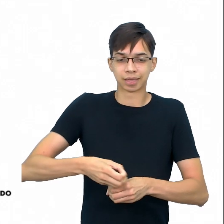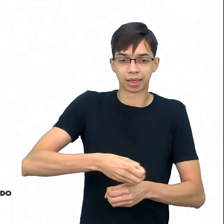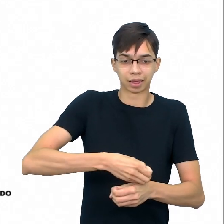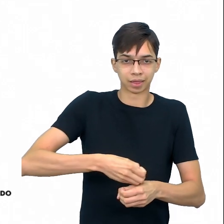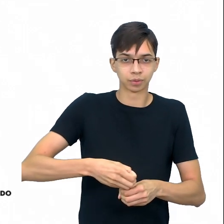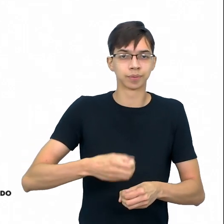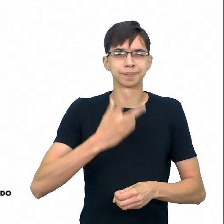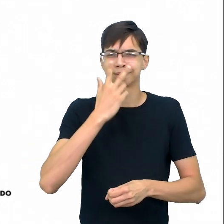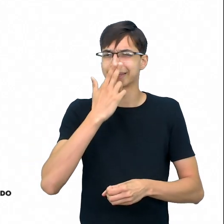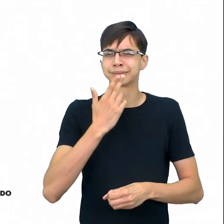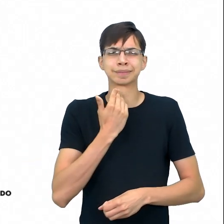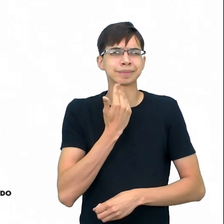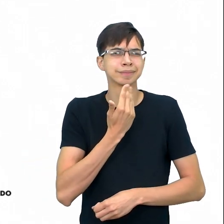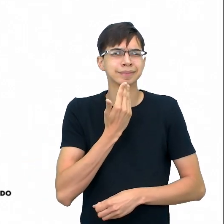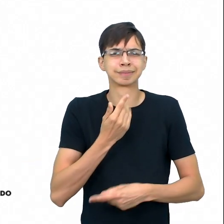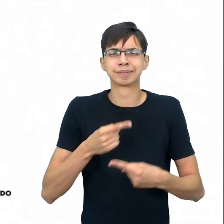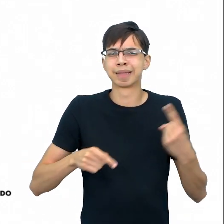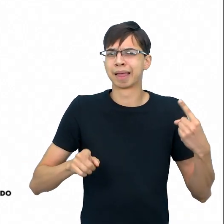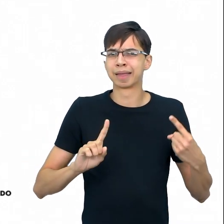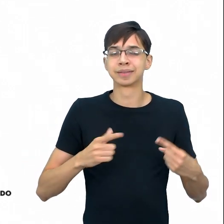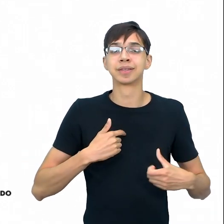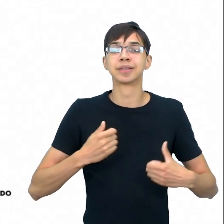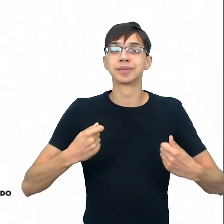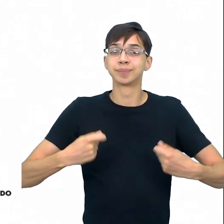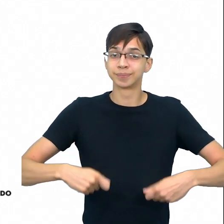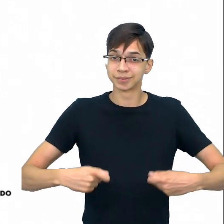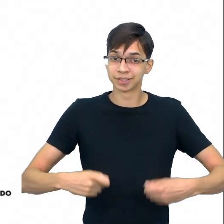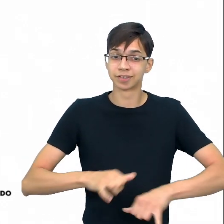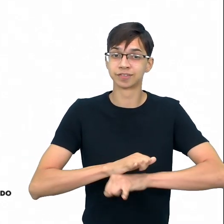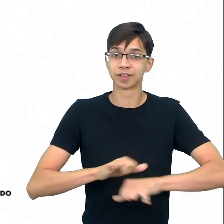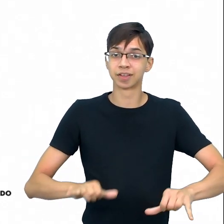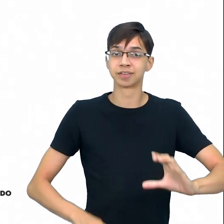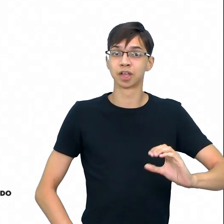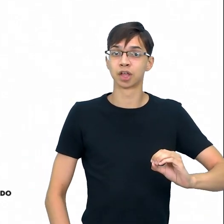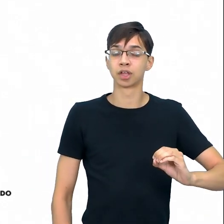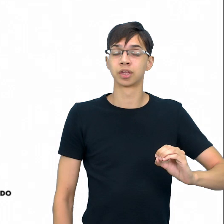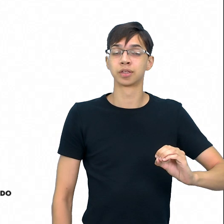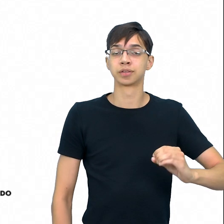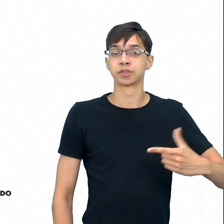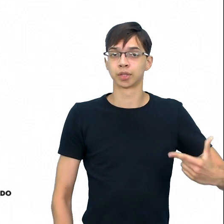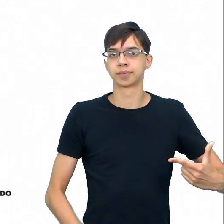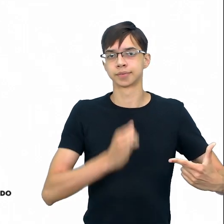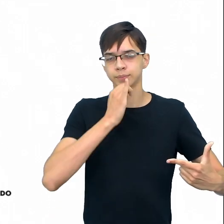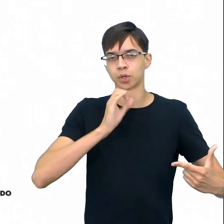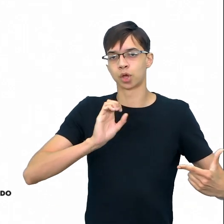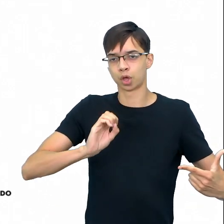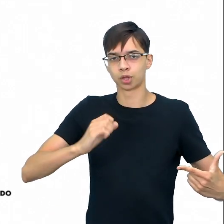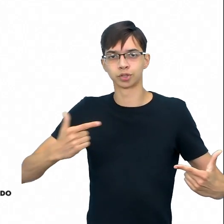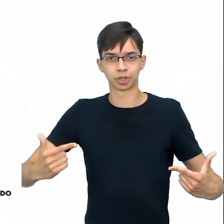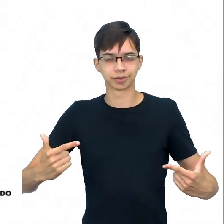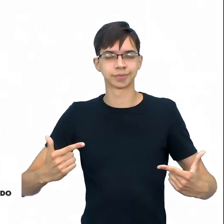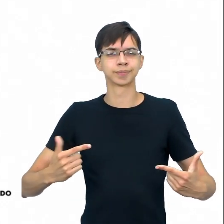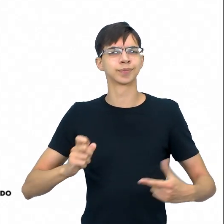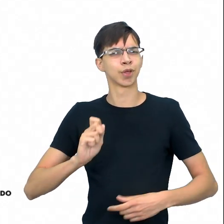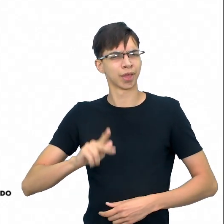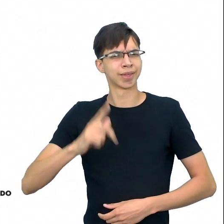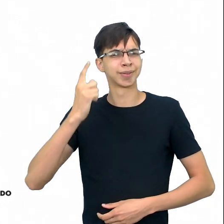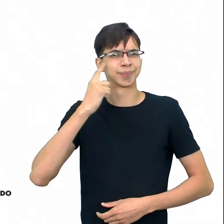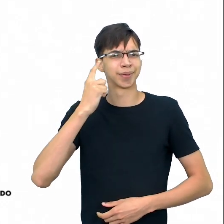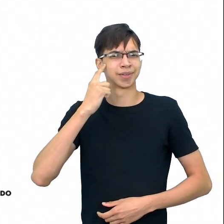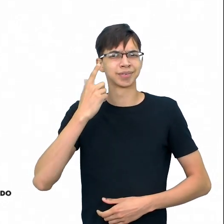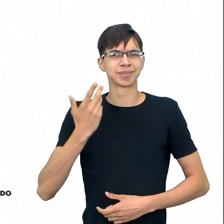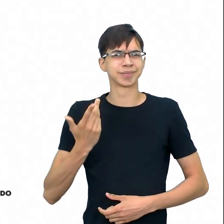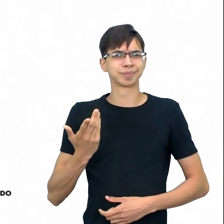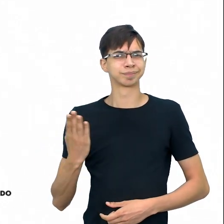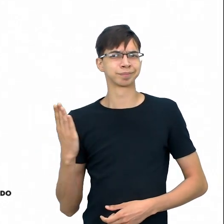gás oxigênio, ele precisa que a gente fale também com eles, porque às vezes na cabeça deles, como eles veem a gente de uma maneira